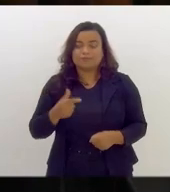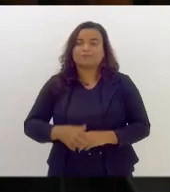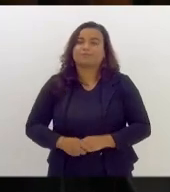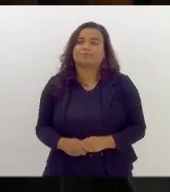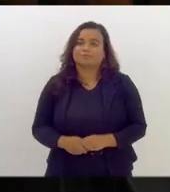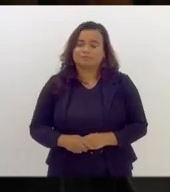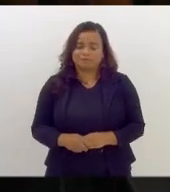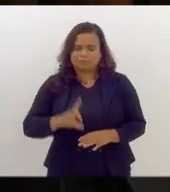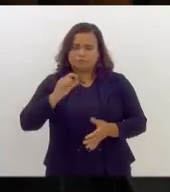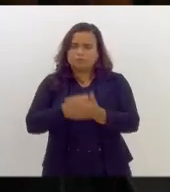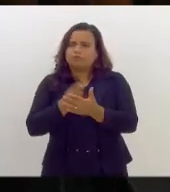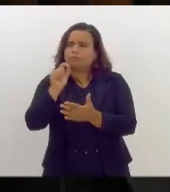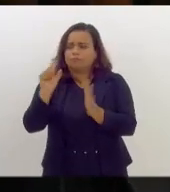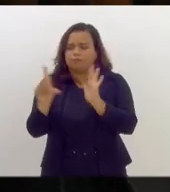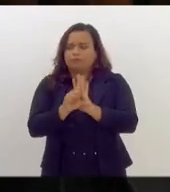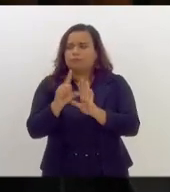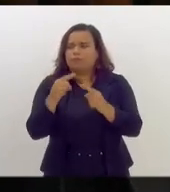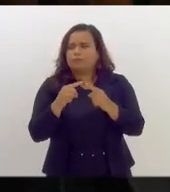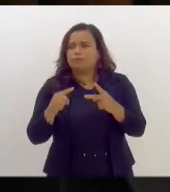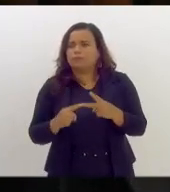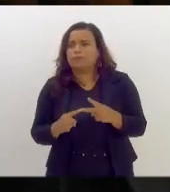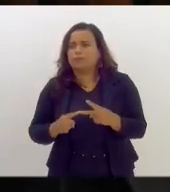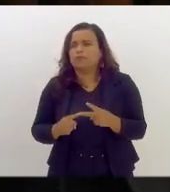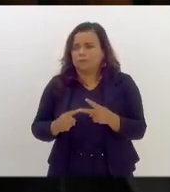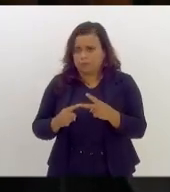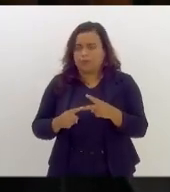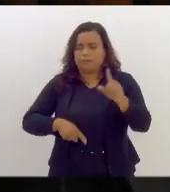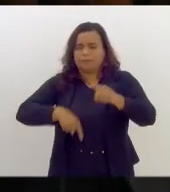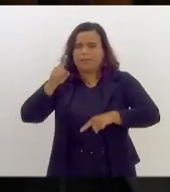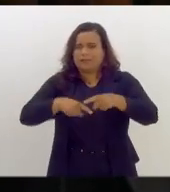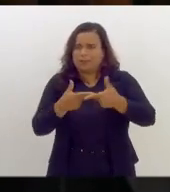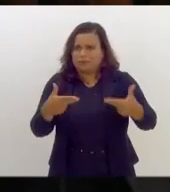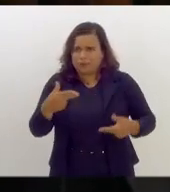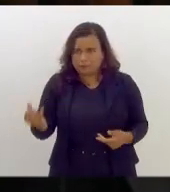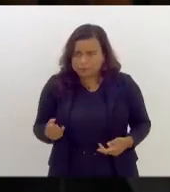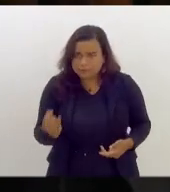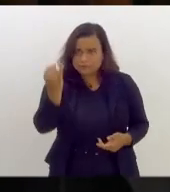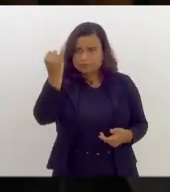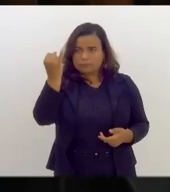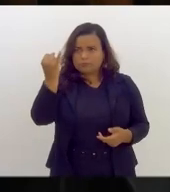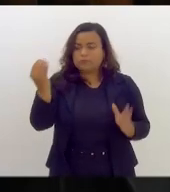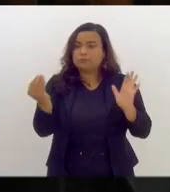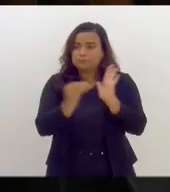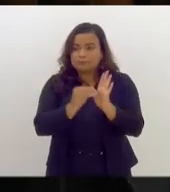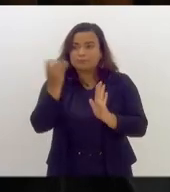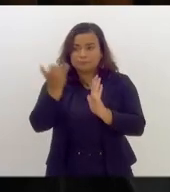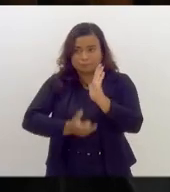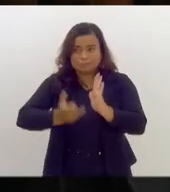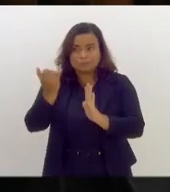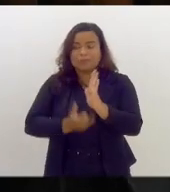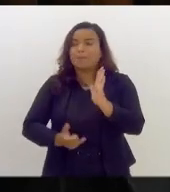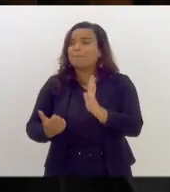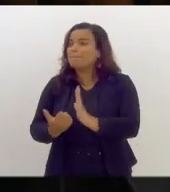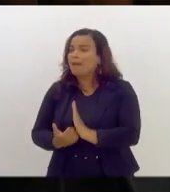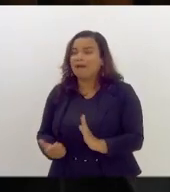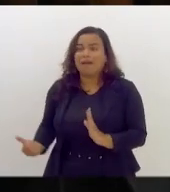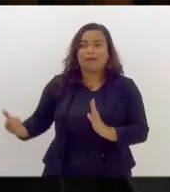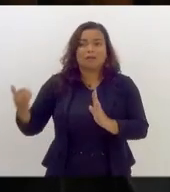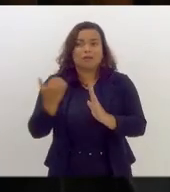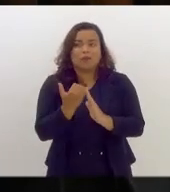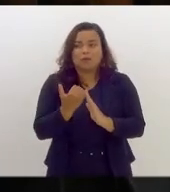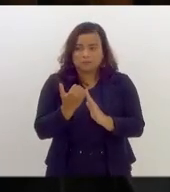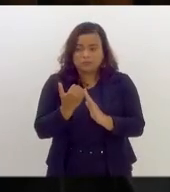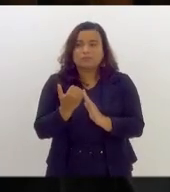que fique só para bens essenciais ali quando a maior alíquota